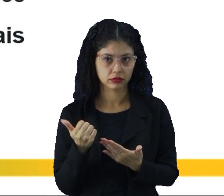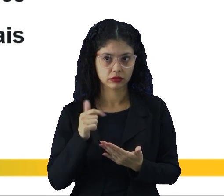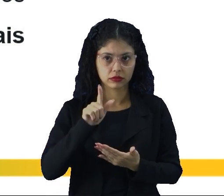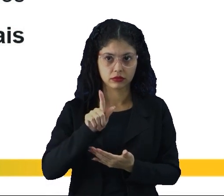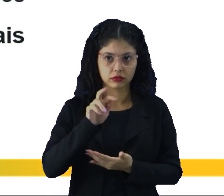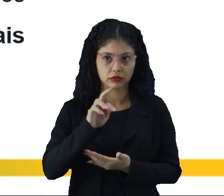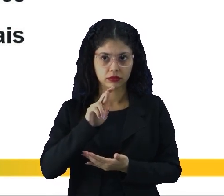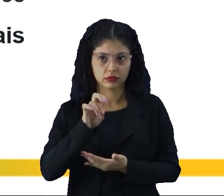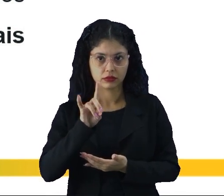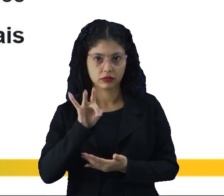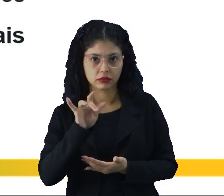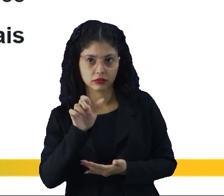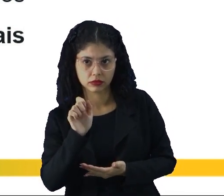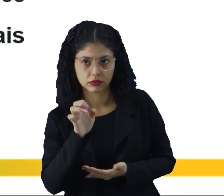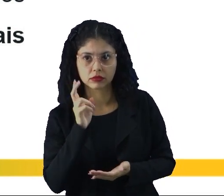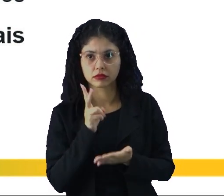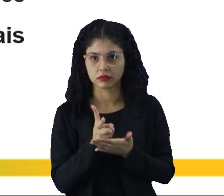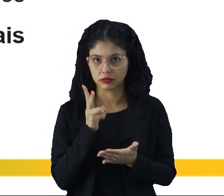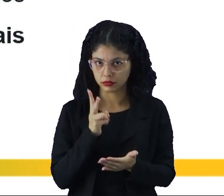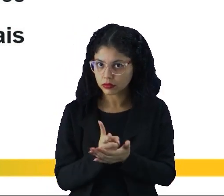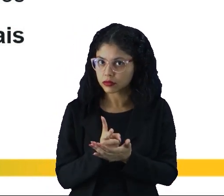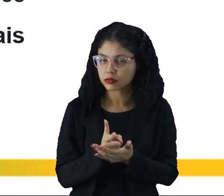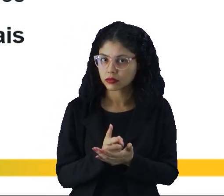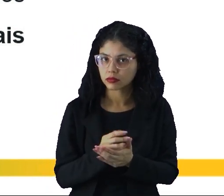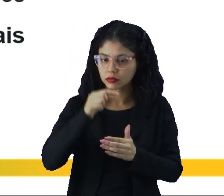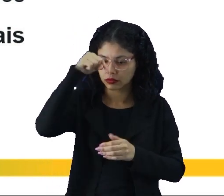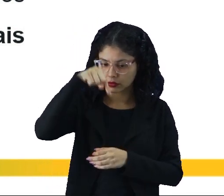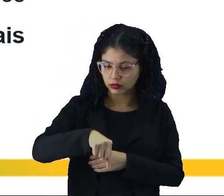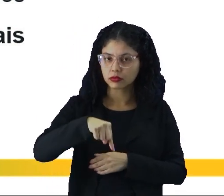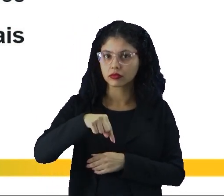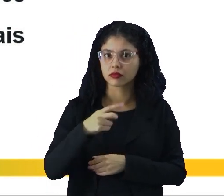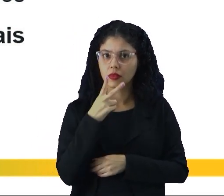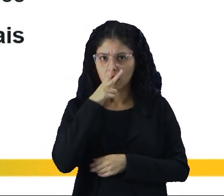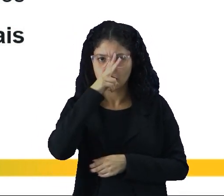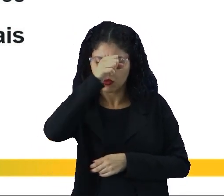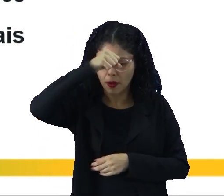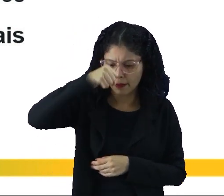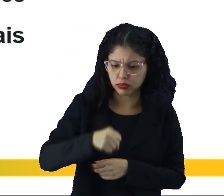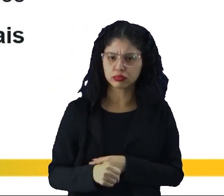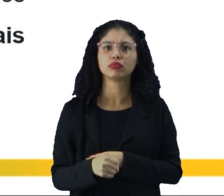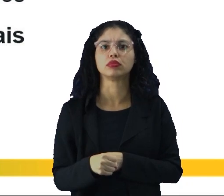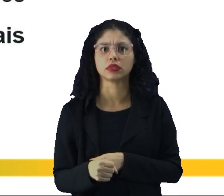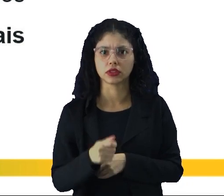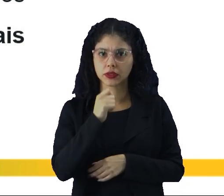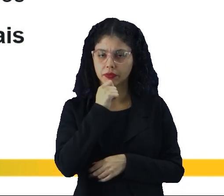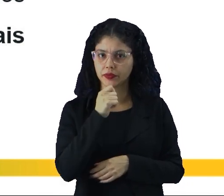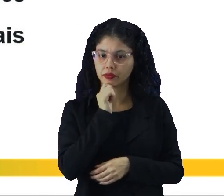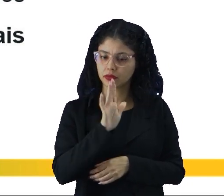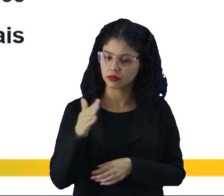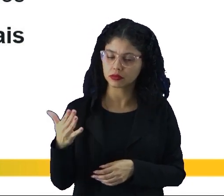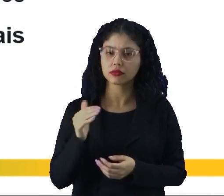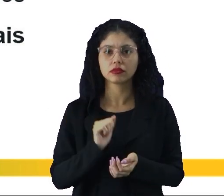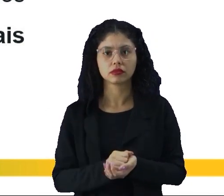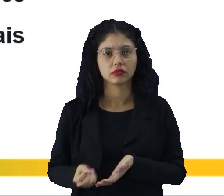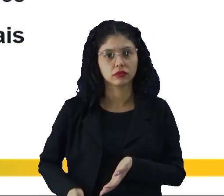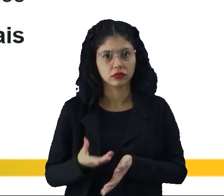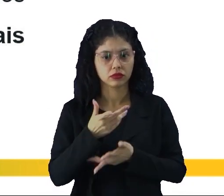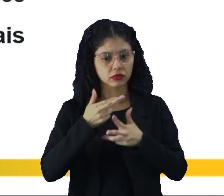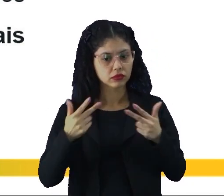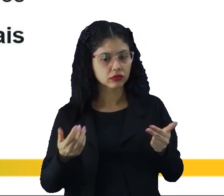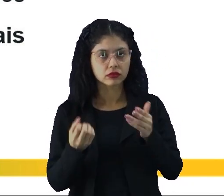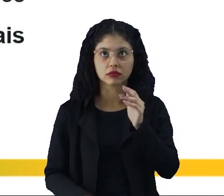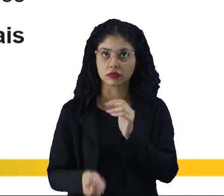Lembram? A gravidade, ele sempre está orientado para baixo, a força, né, atua para baixo. Então quando a gente joga um objeto